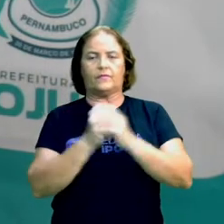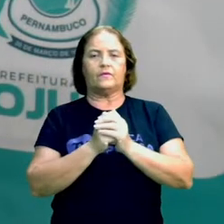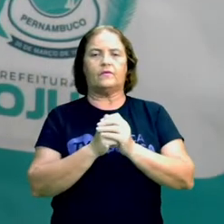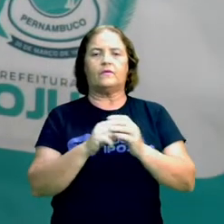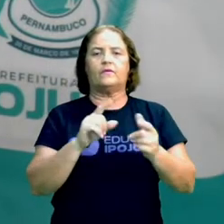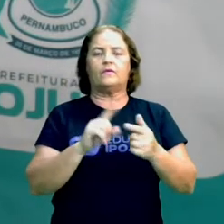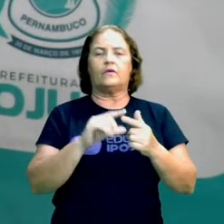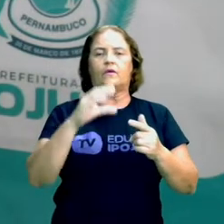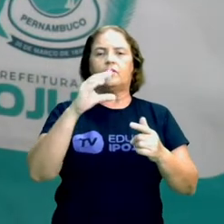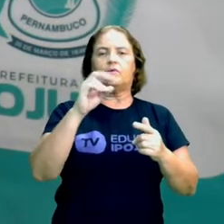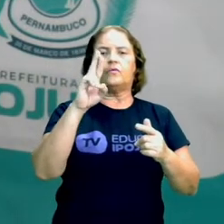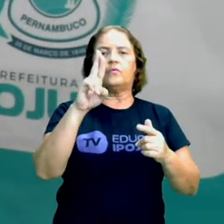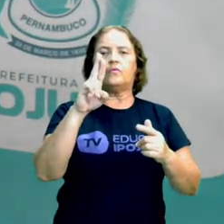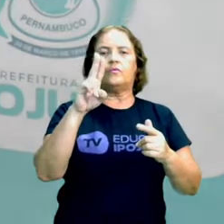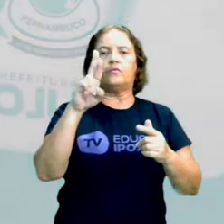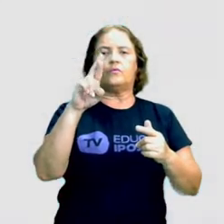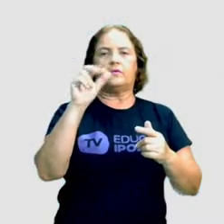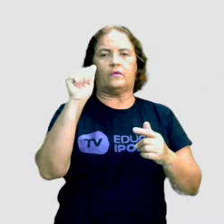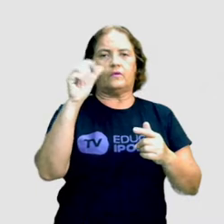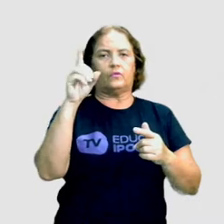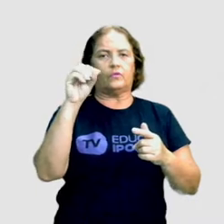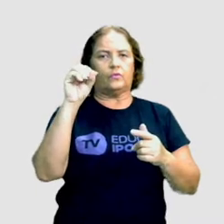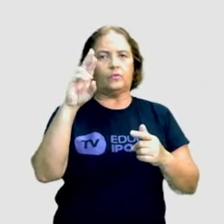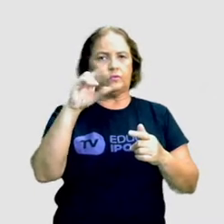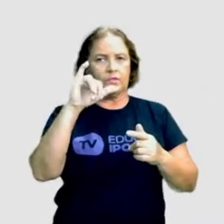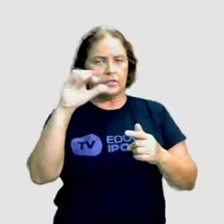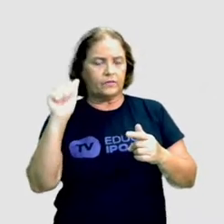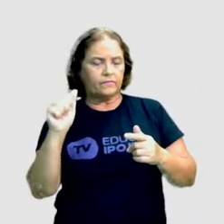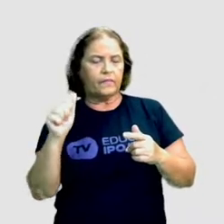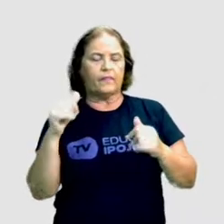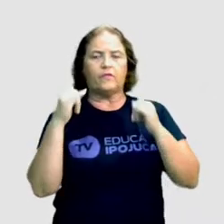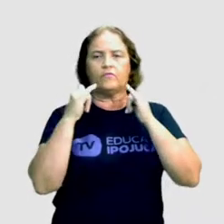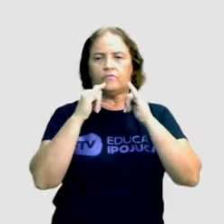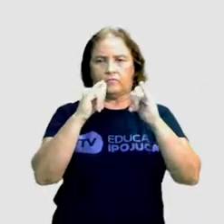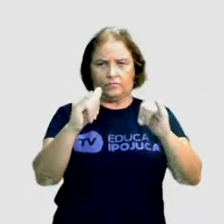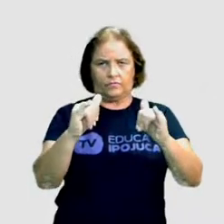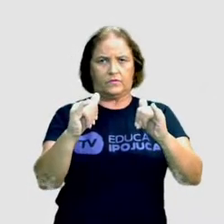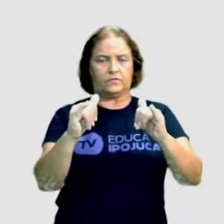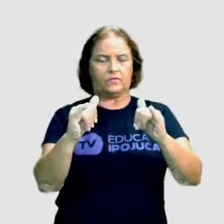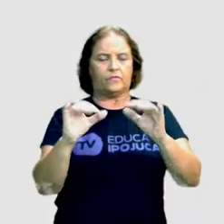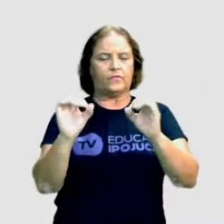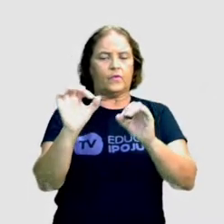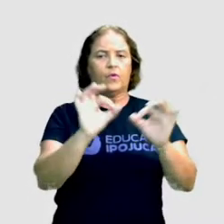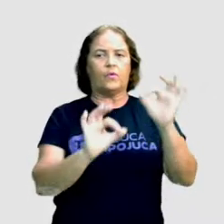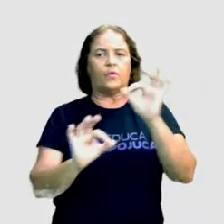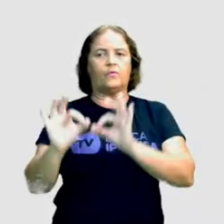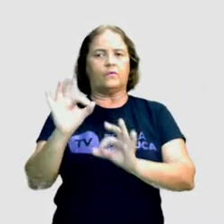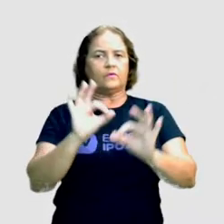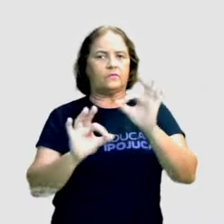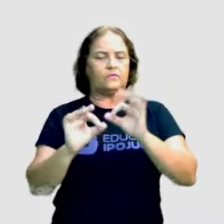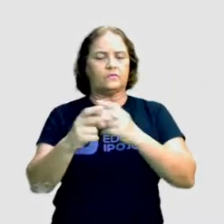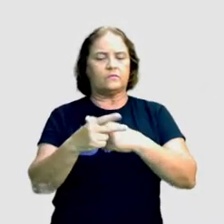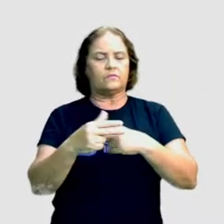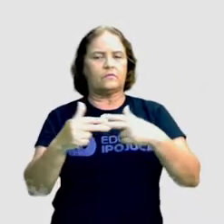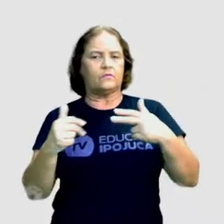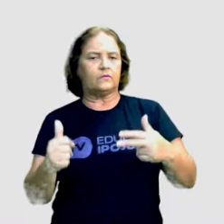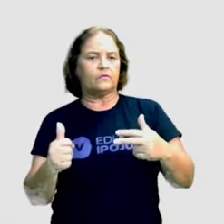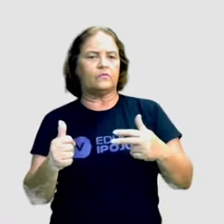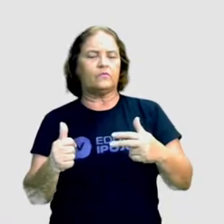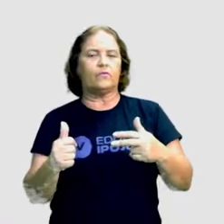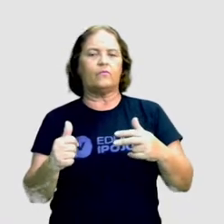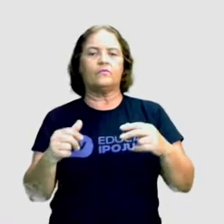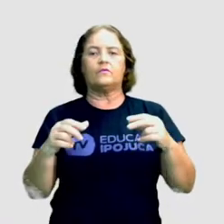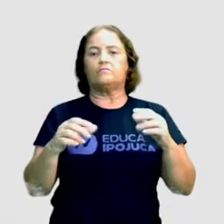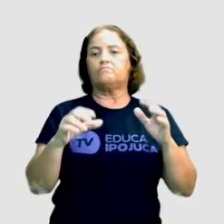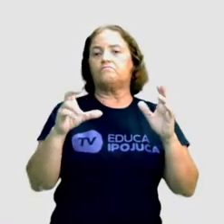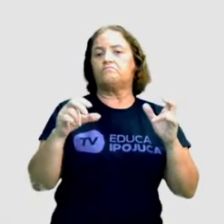curadoria, como já vimos, né, a curadoria de informação é a organização de dados a partir de critérios